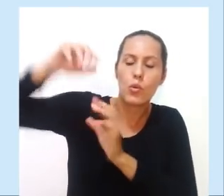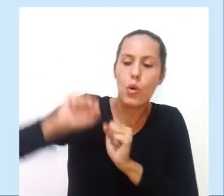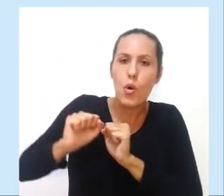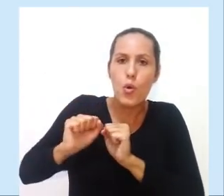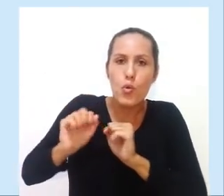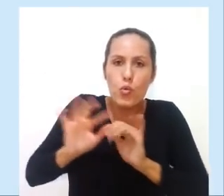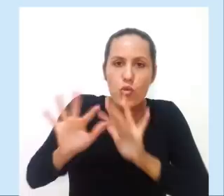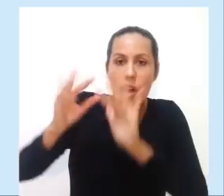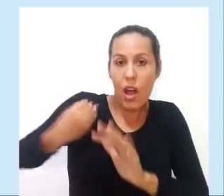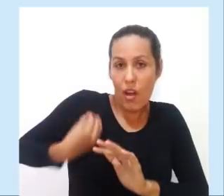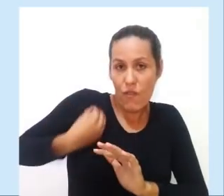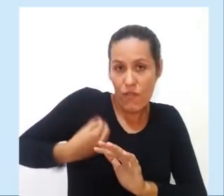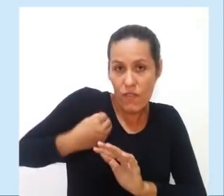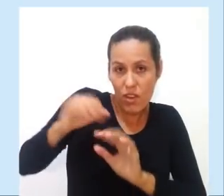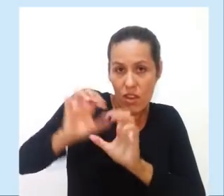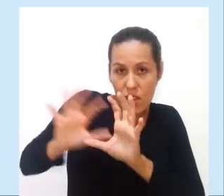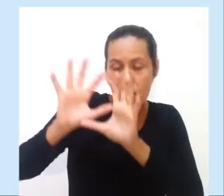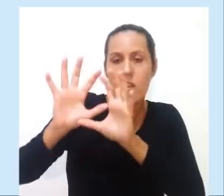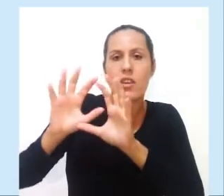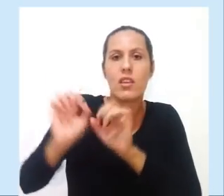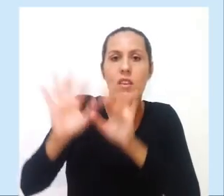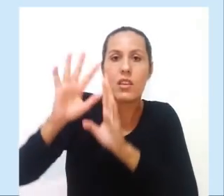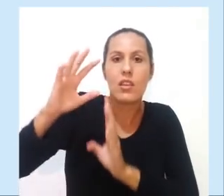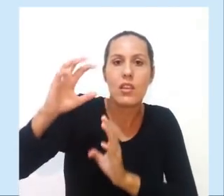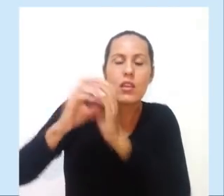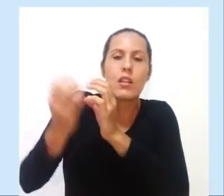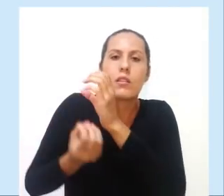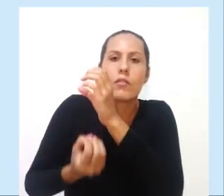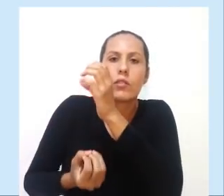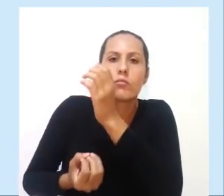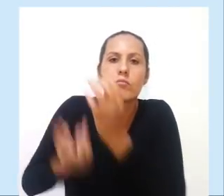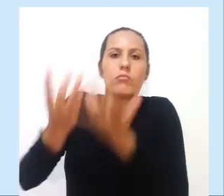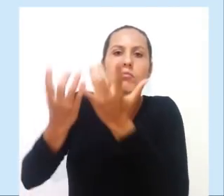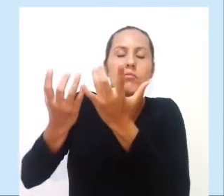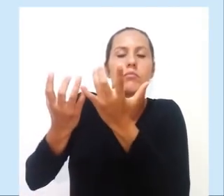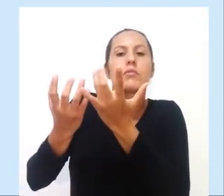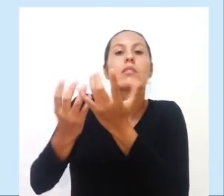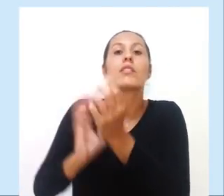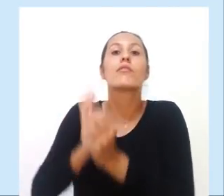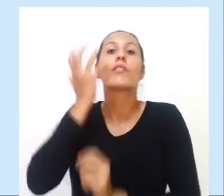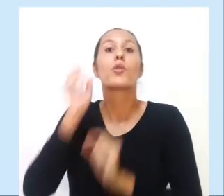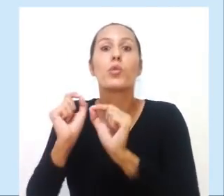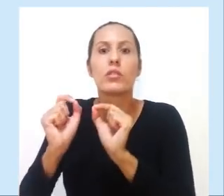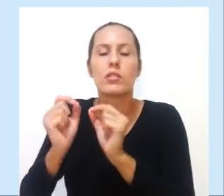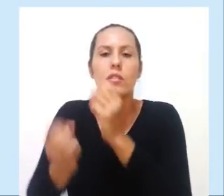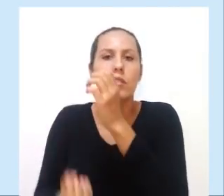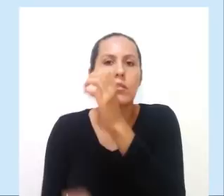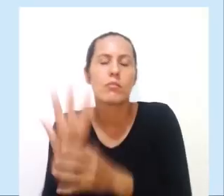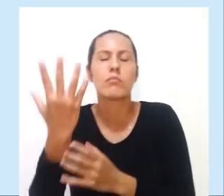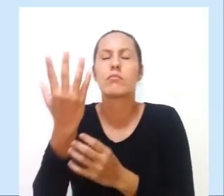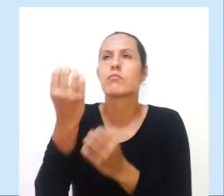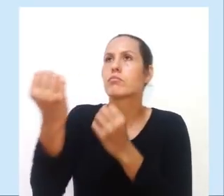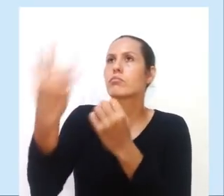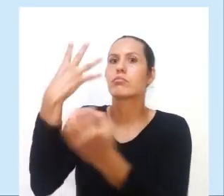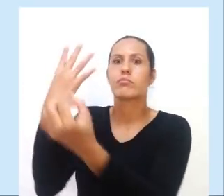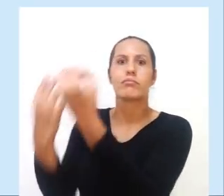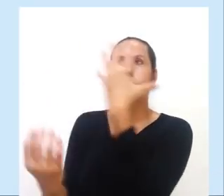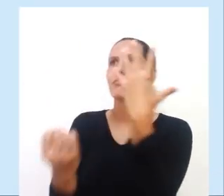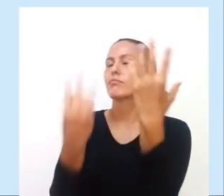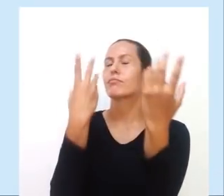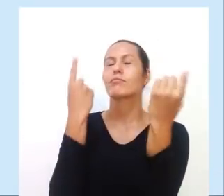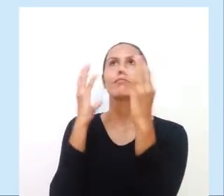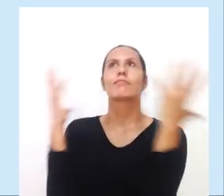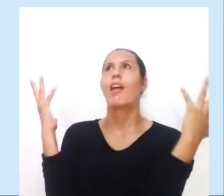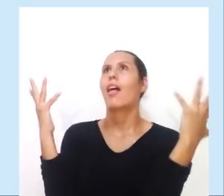com a atmosfera, os gases que estão presentes na atmosfera vão entrar em combustão. E você vai ter aí agora um show de luzes,